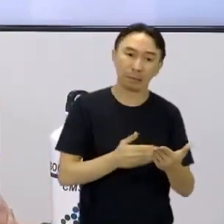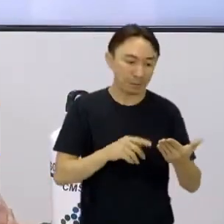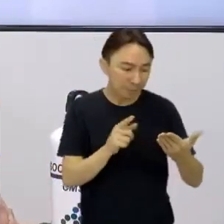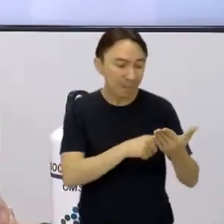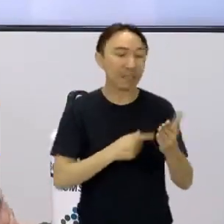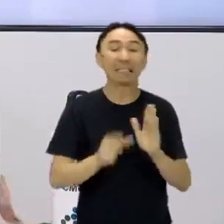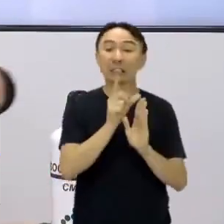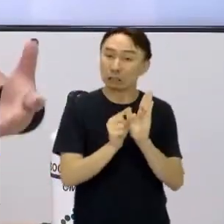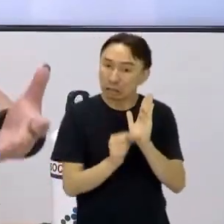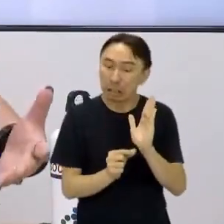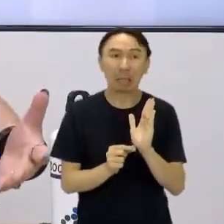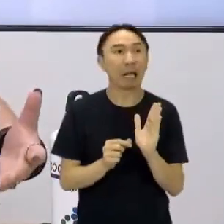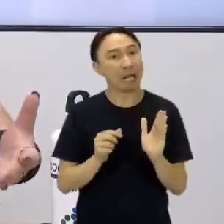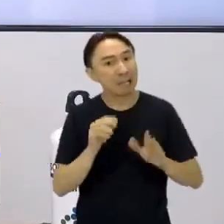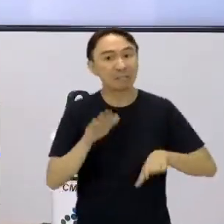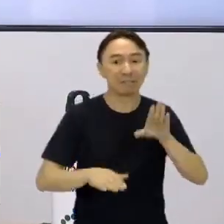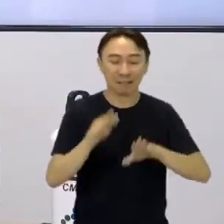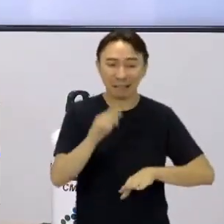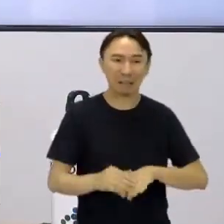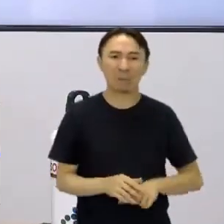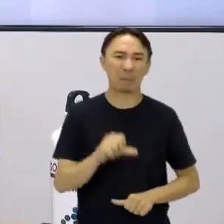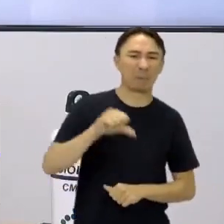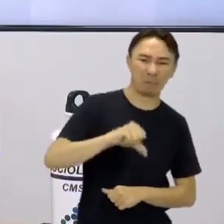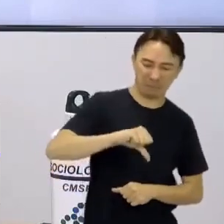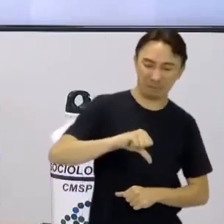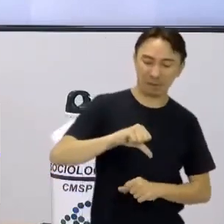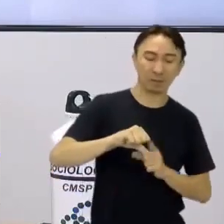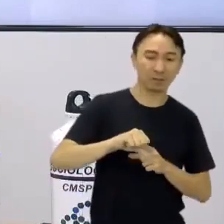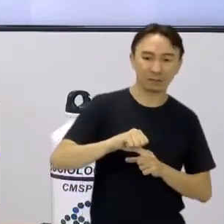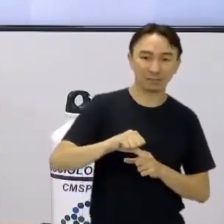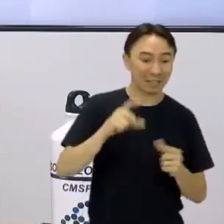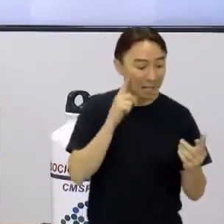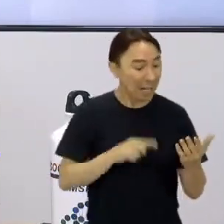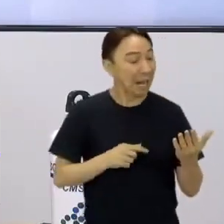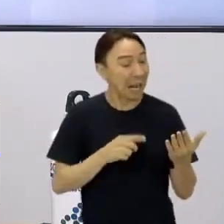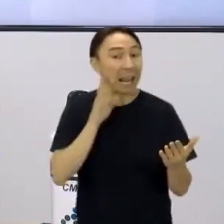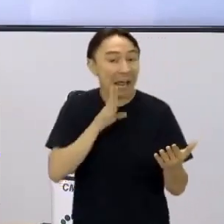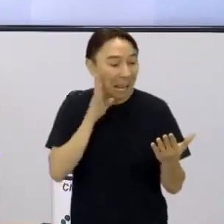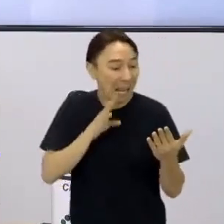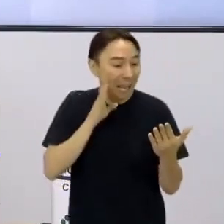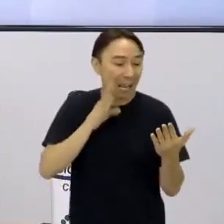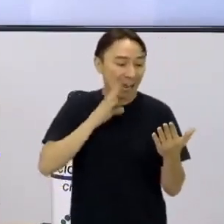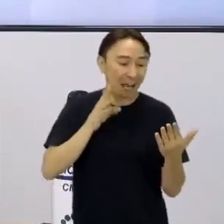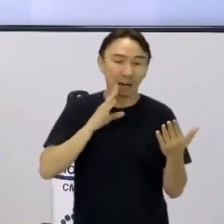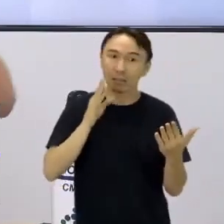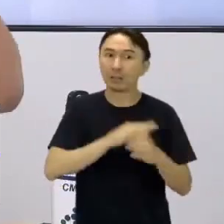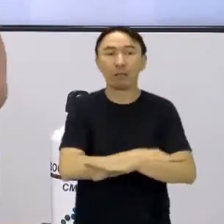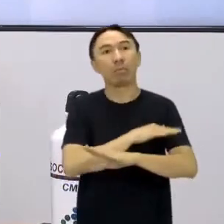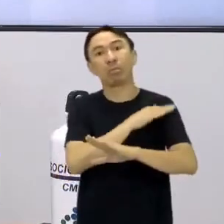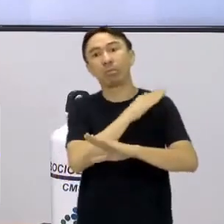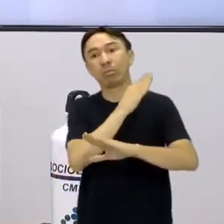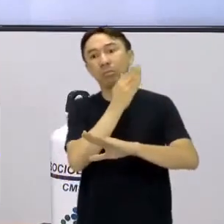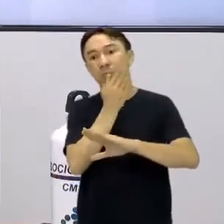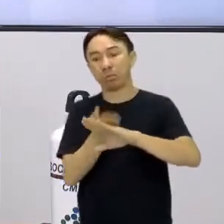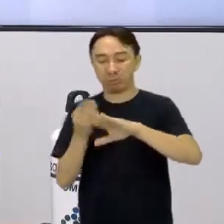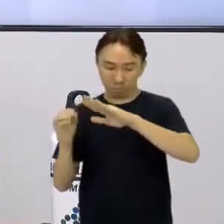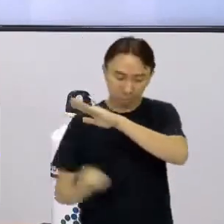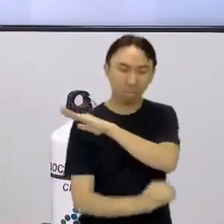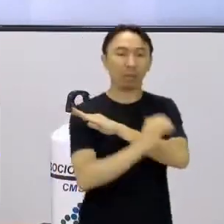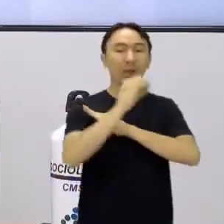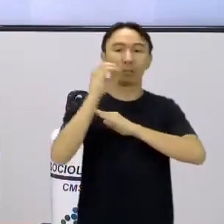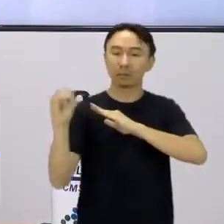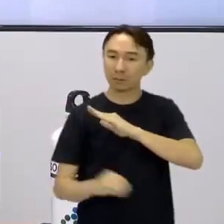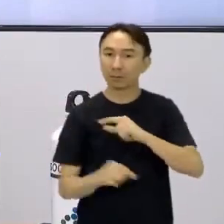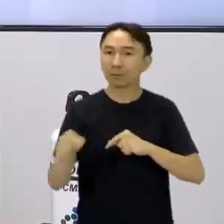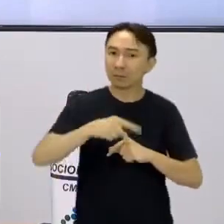o ambiente digital é super divertido que a gente obrigatoriamente vai ficar nele o tempo inteiro. E esquecendo tanto da nossa saúde mental quanto da